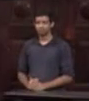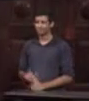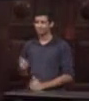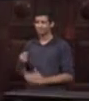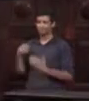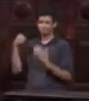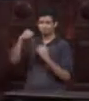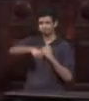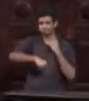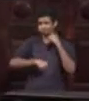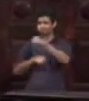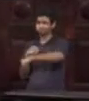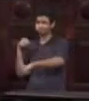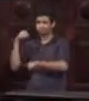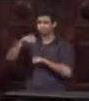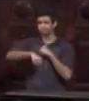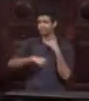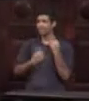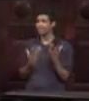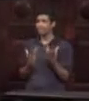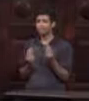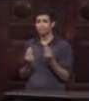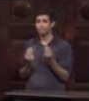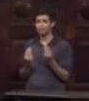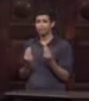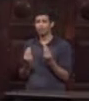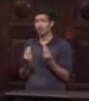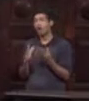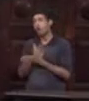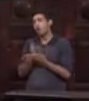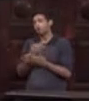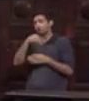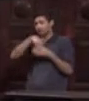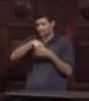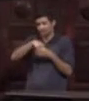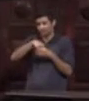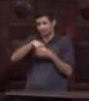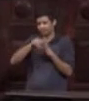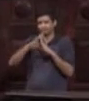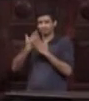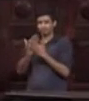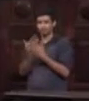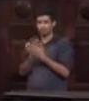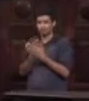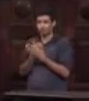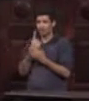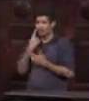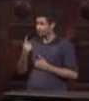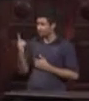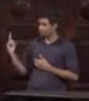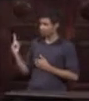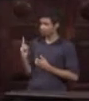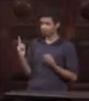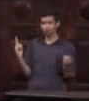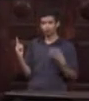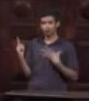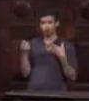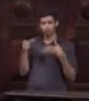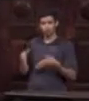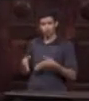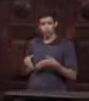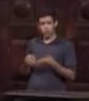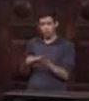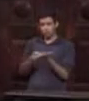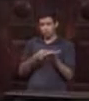espancado pelos outros internos que ali estavam, eu não gosto de usar, mas é preciso usar esse termo,